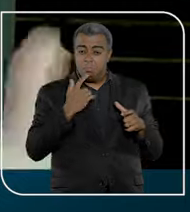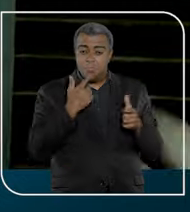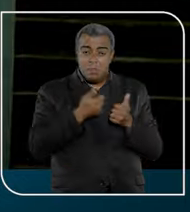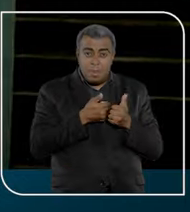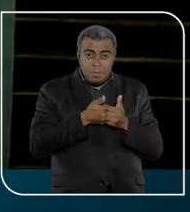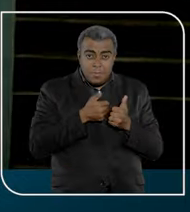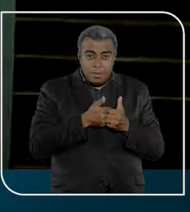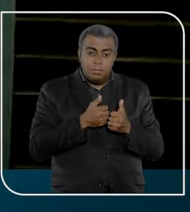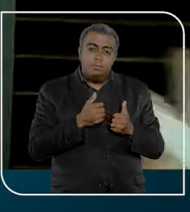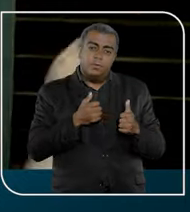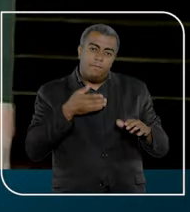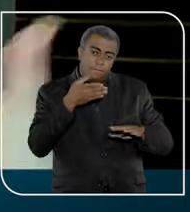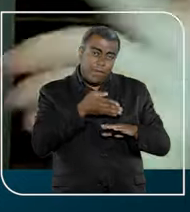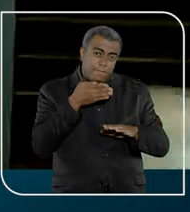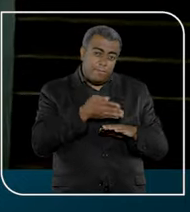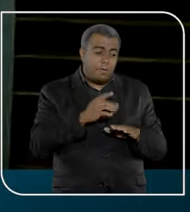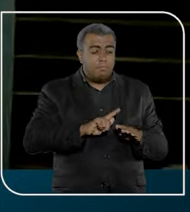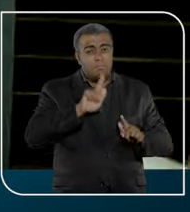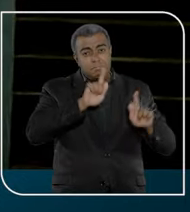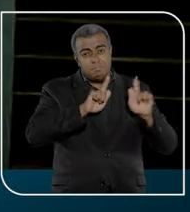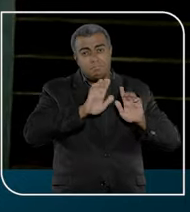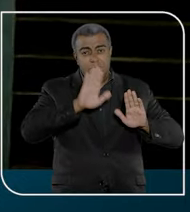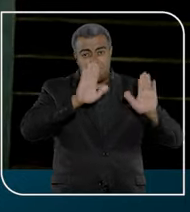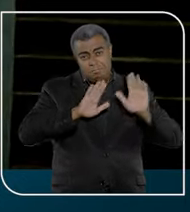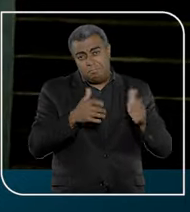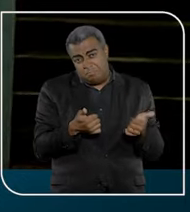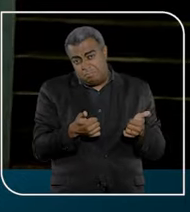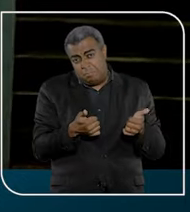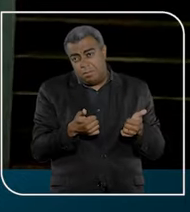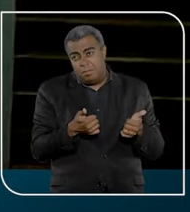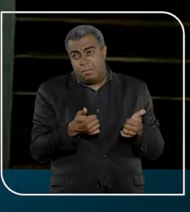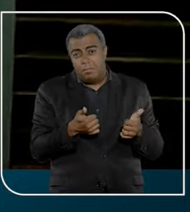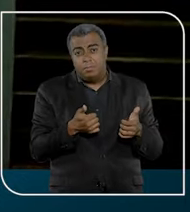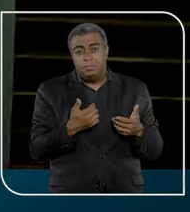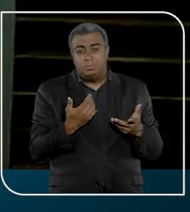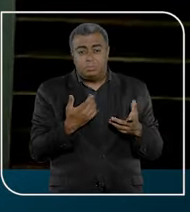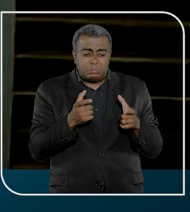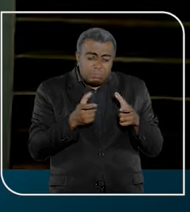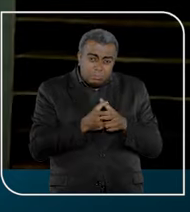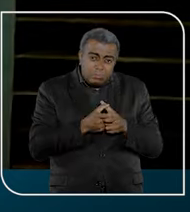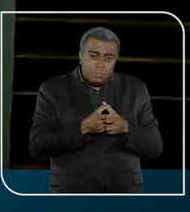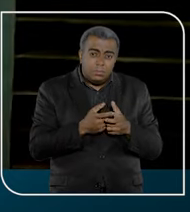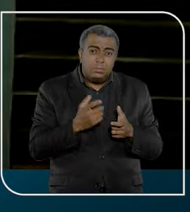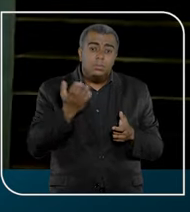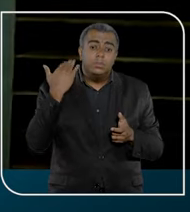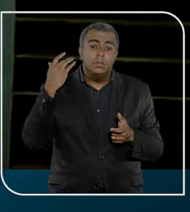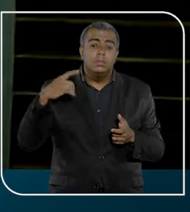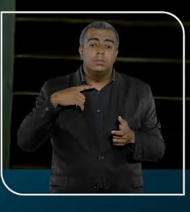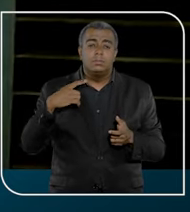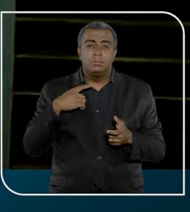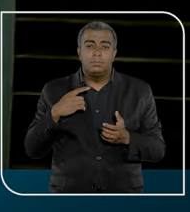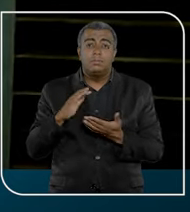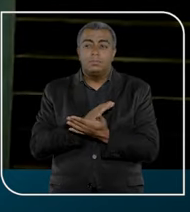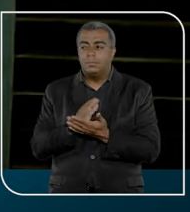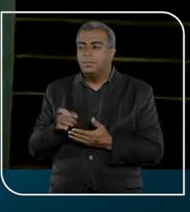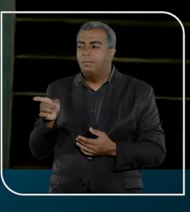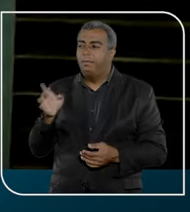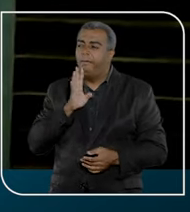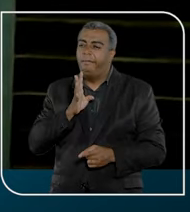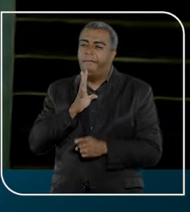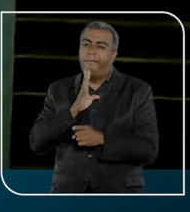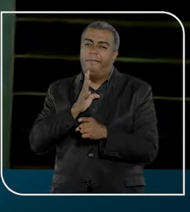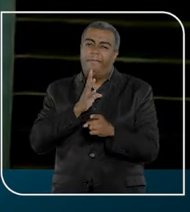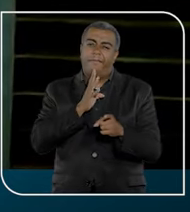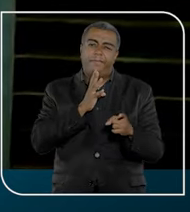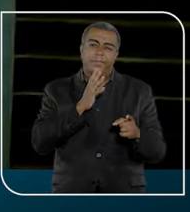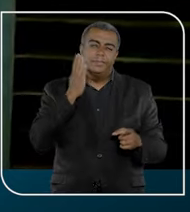quem estava ali, né, quem vai lá regularmente, é que participava desse leilão. Então, a gente tinha as